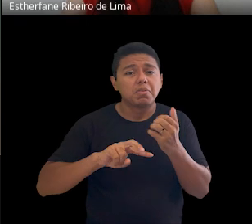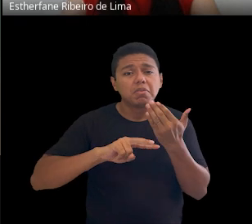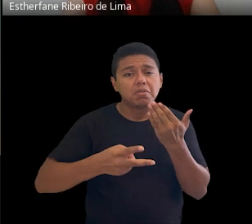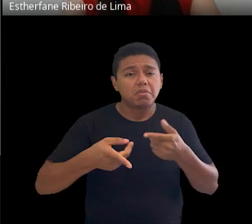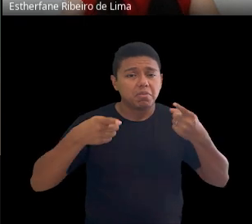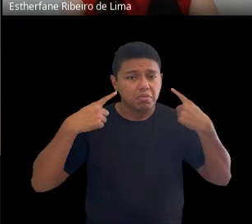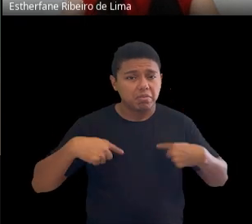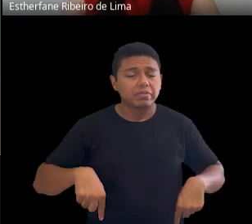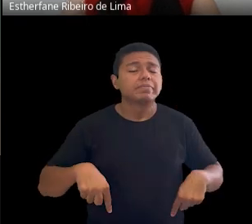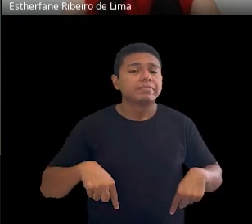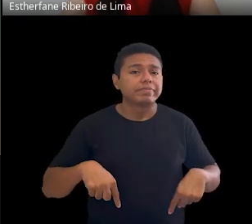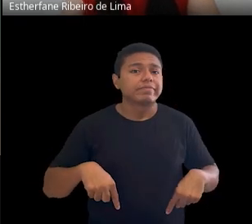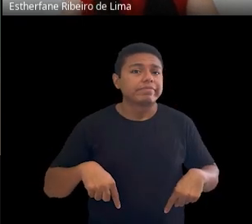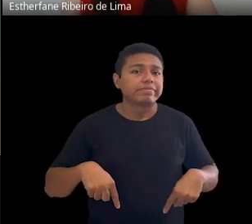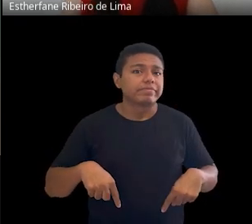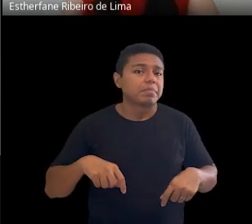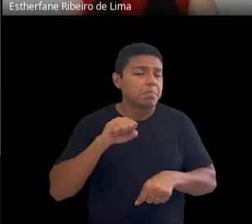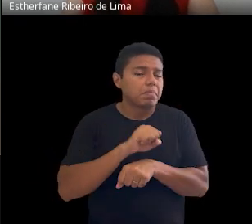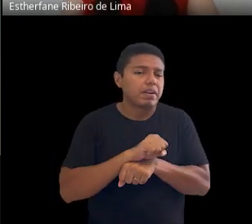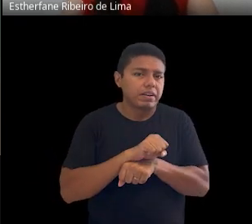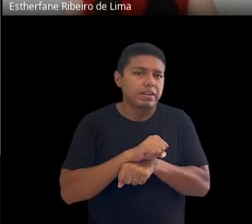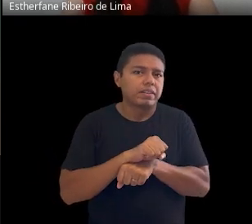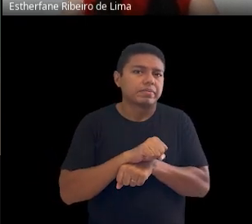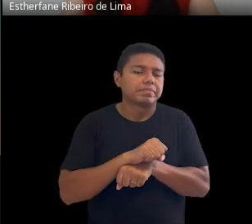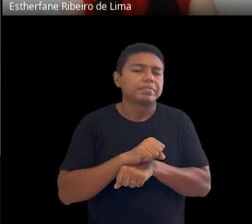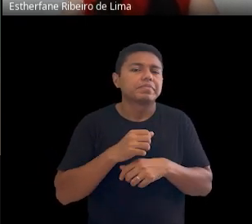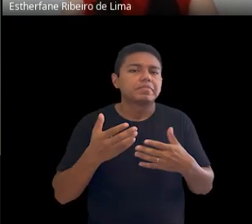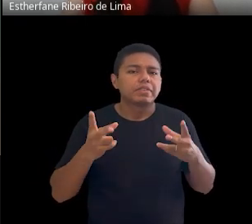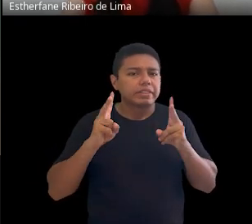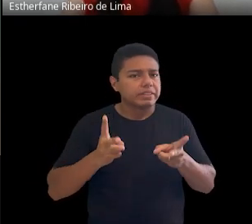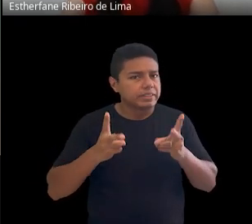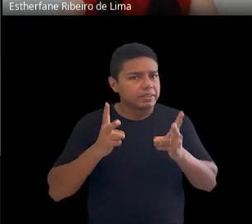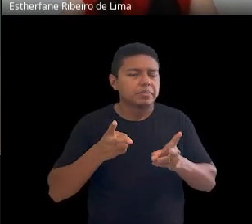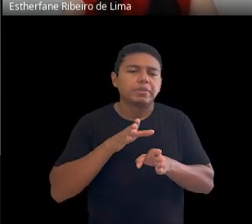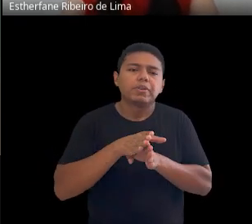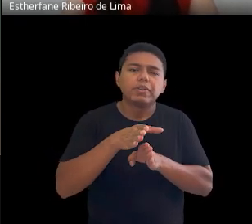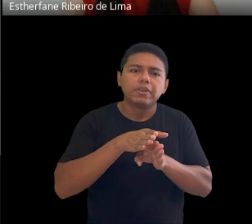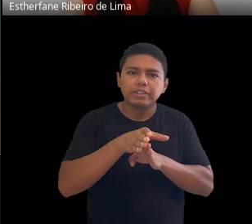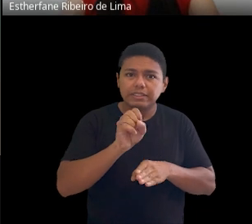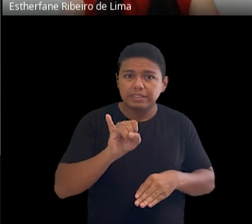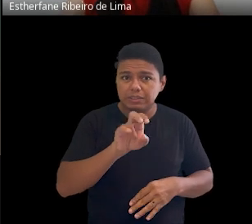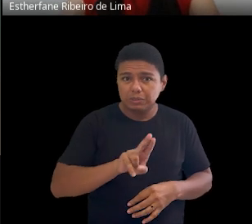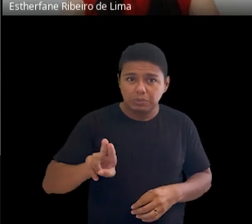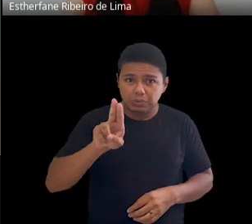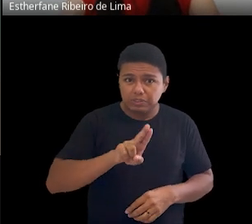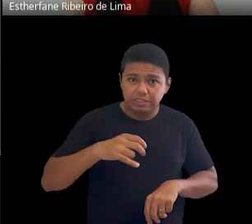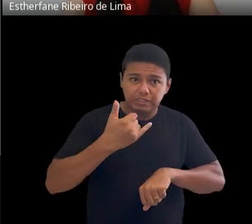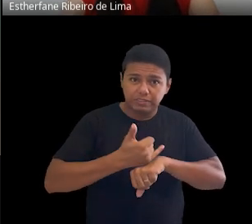naquela paciente. E ela pode fazer a descontinuidade. Ou seja, sempre orientar. Se faz uso de sulfato